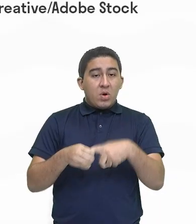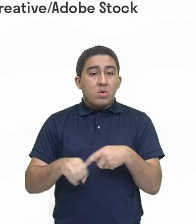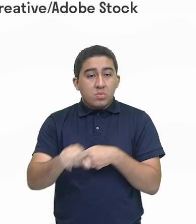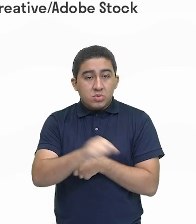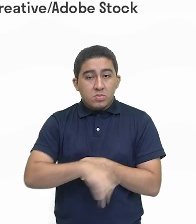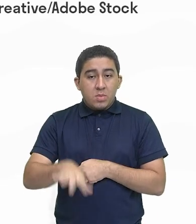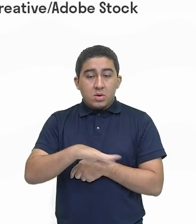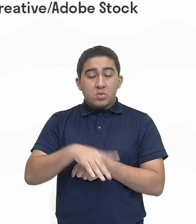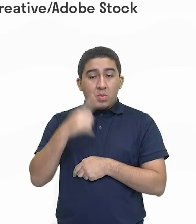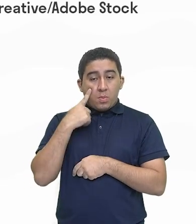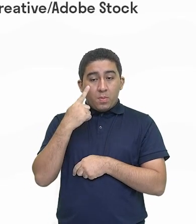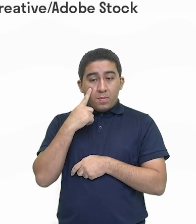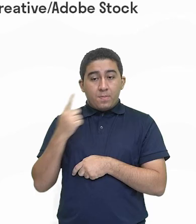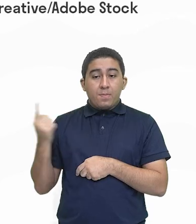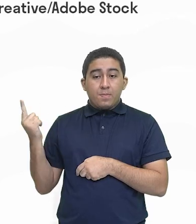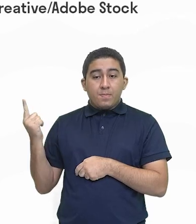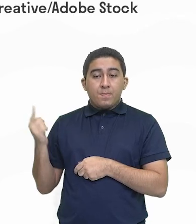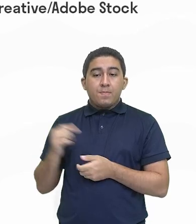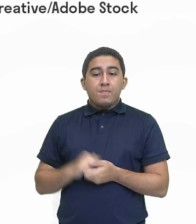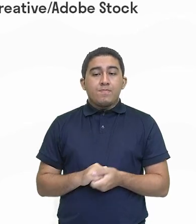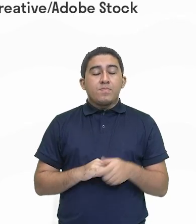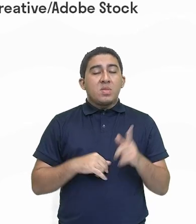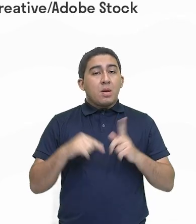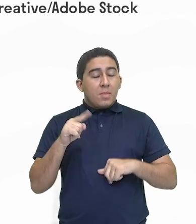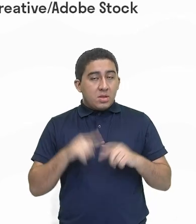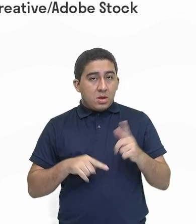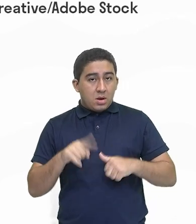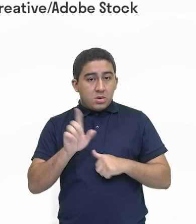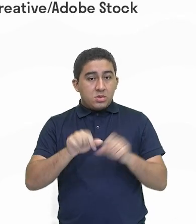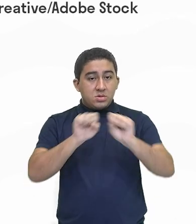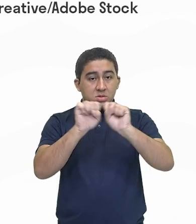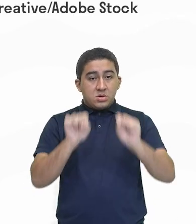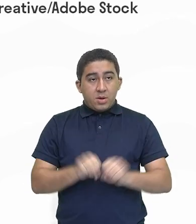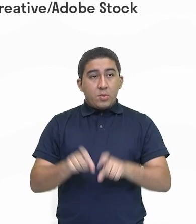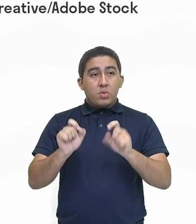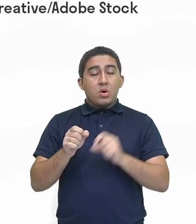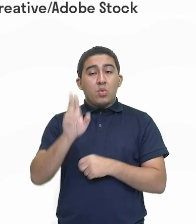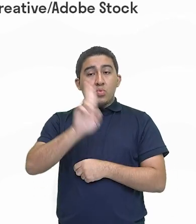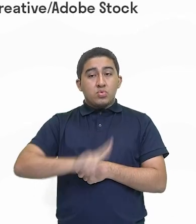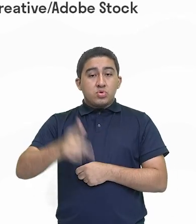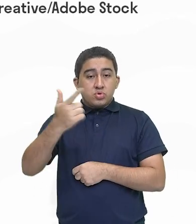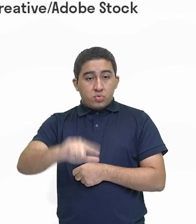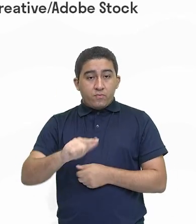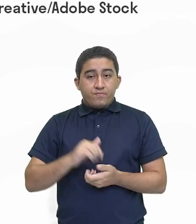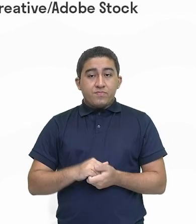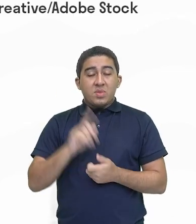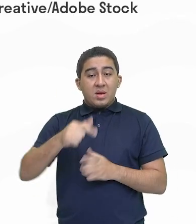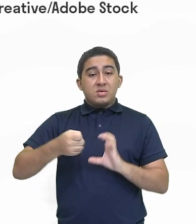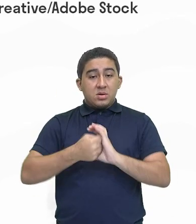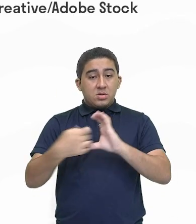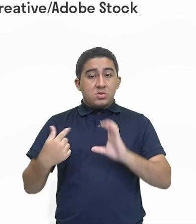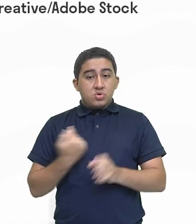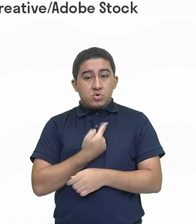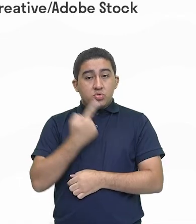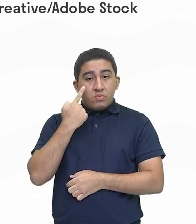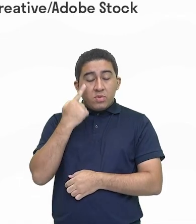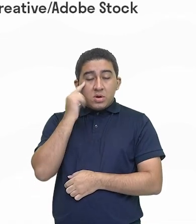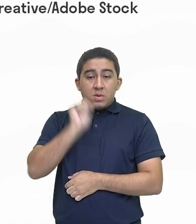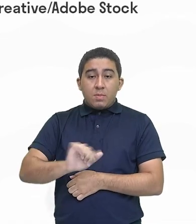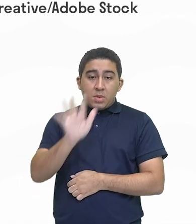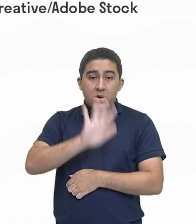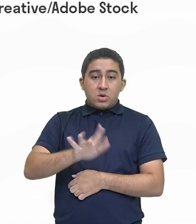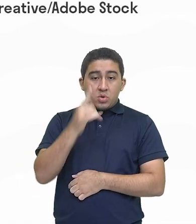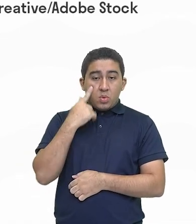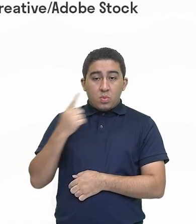que a matéria nos ecossistemas ela é reciclada e reutilizada. Esses elementos essenciais que nós estamos vendo aí na